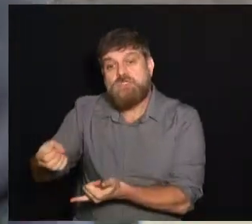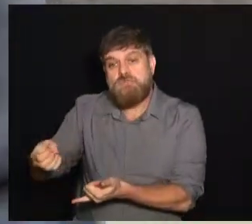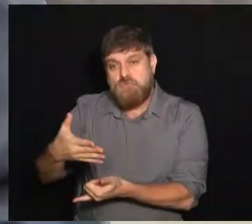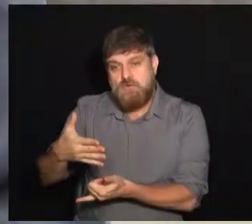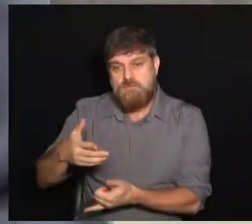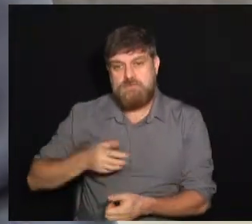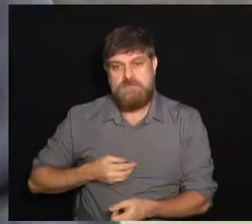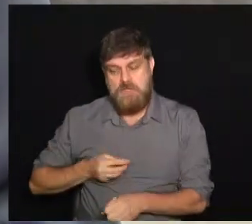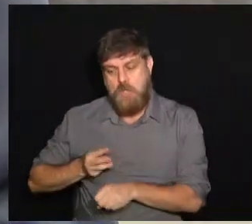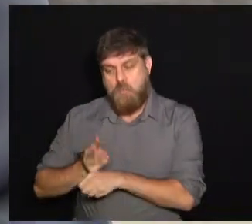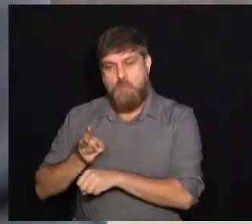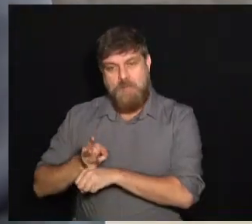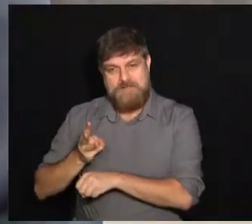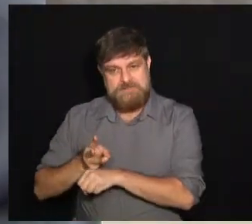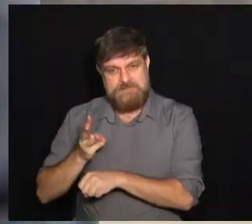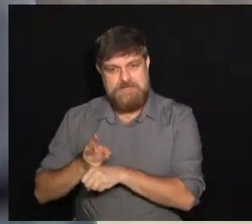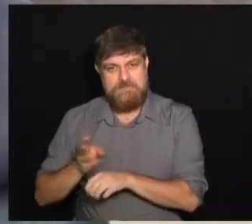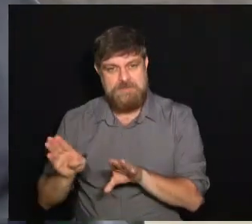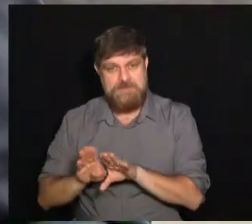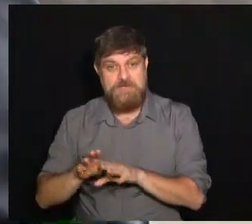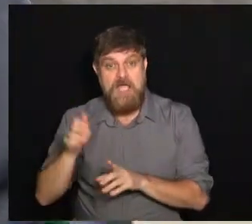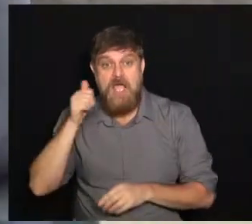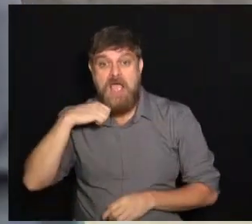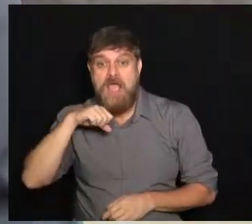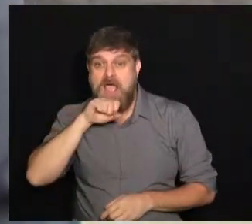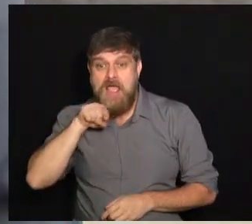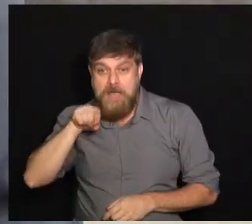pelo WhatsApp, dado até como